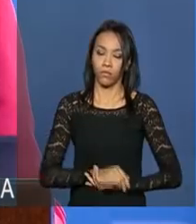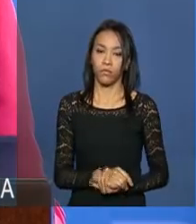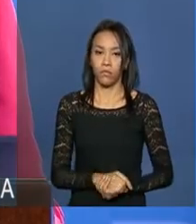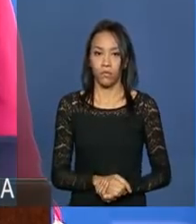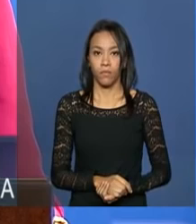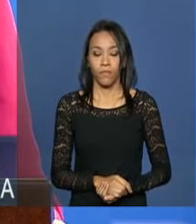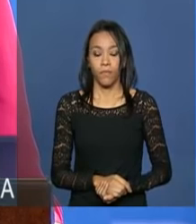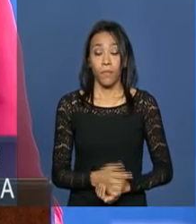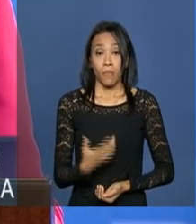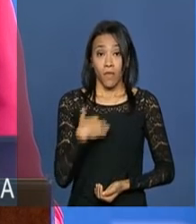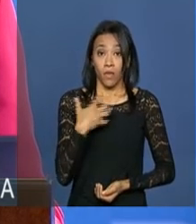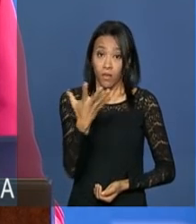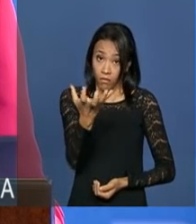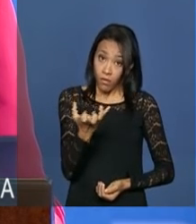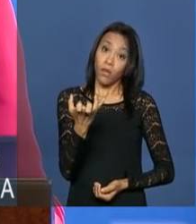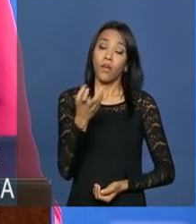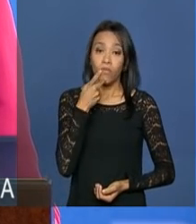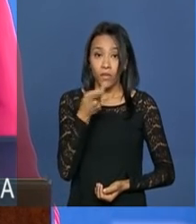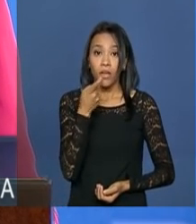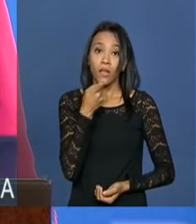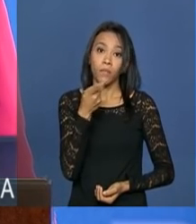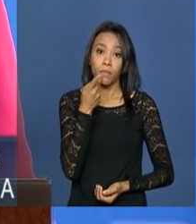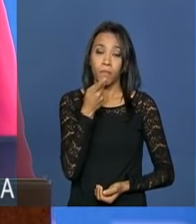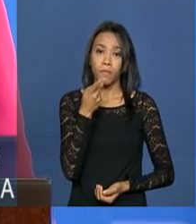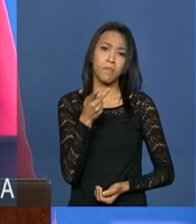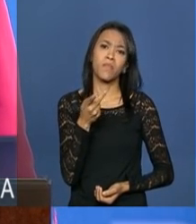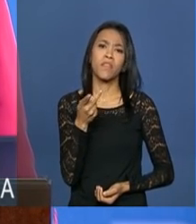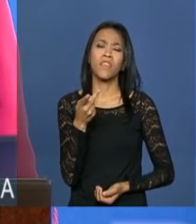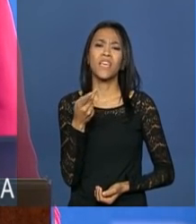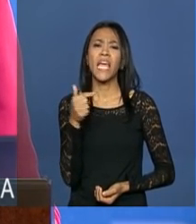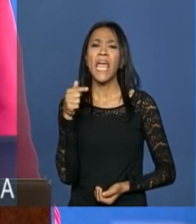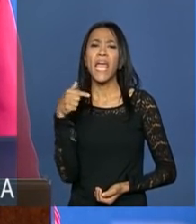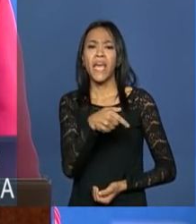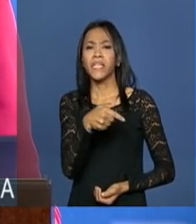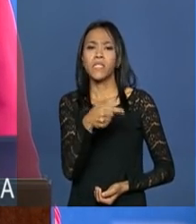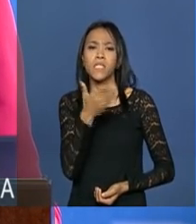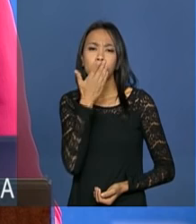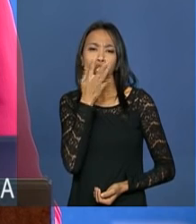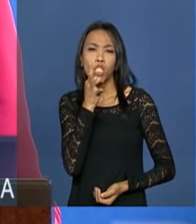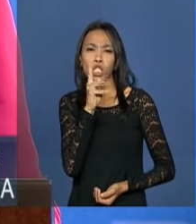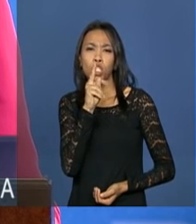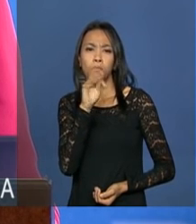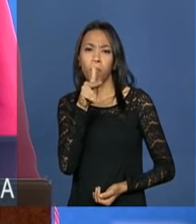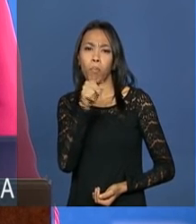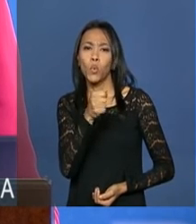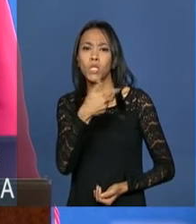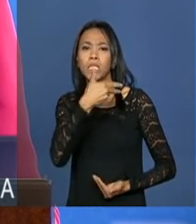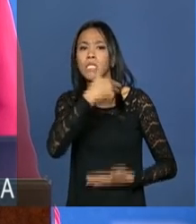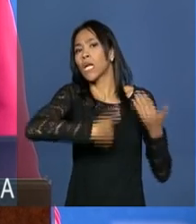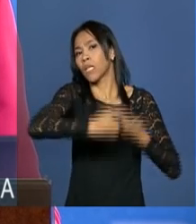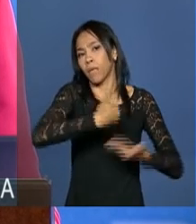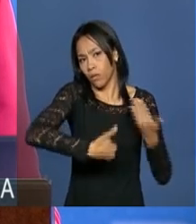condição. E queria dizer que esse tipo de tratamento em